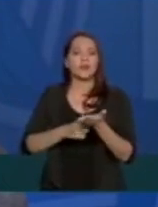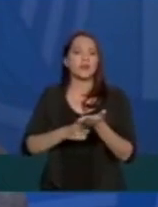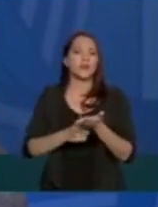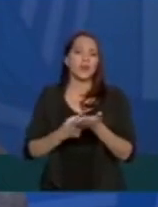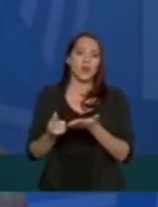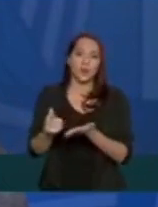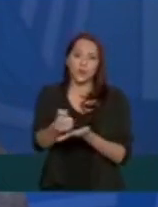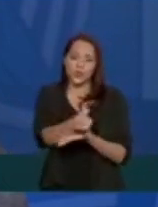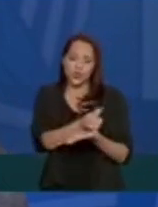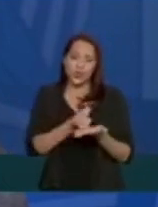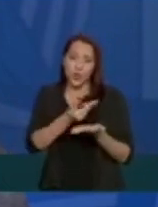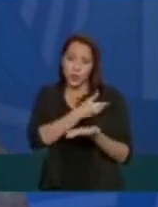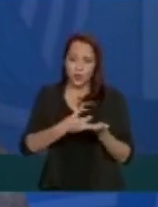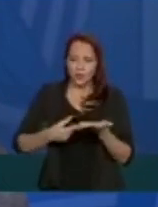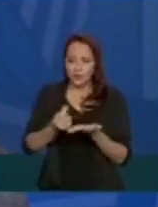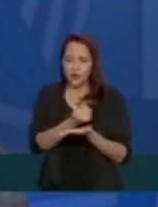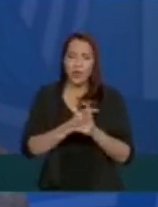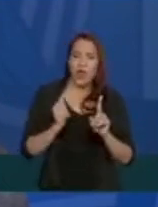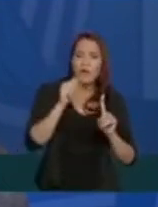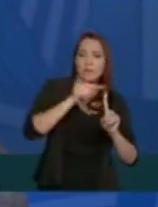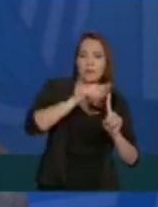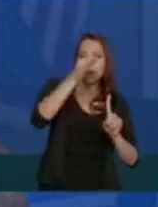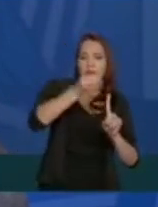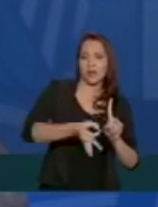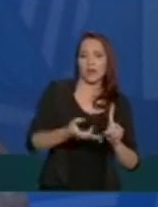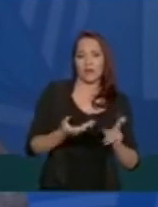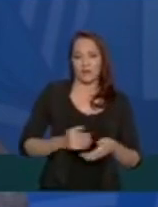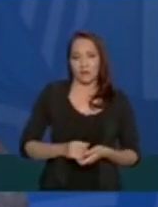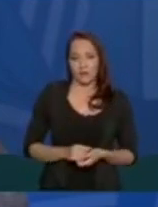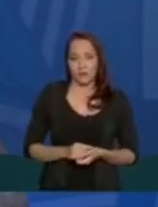dos recursos públicos. Então,